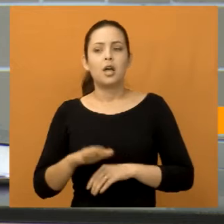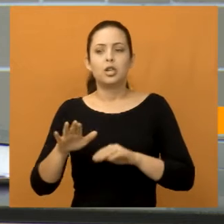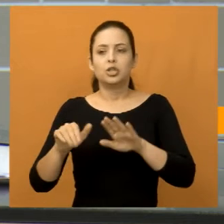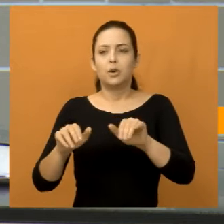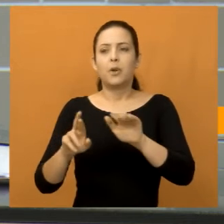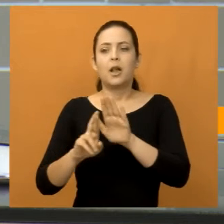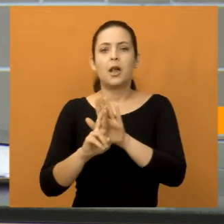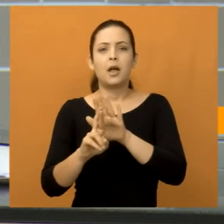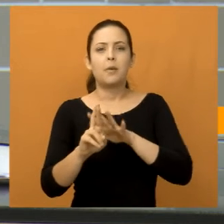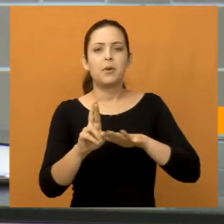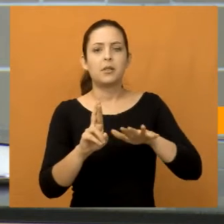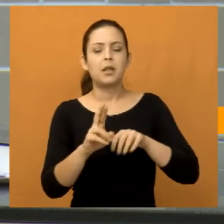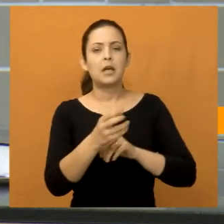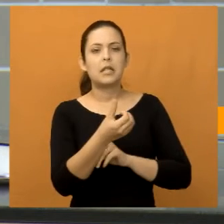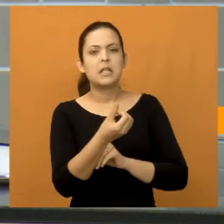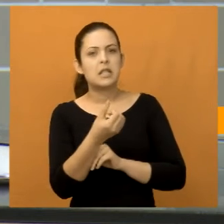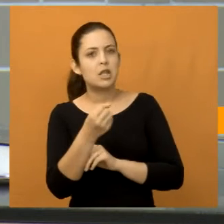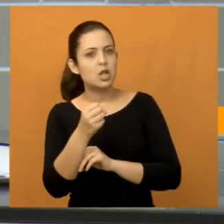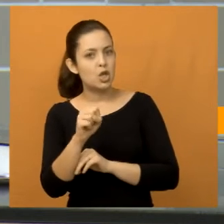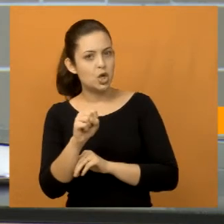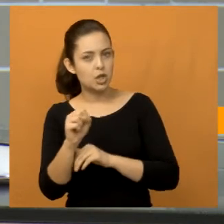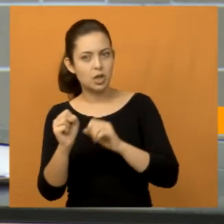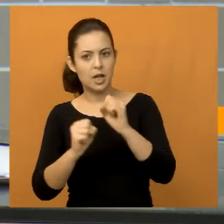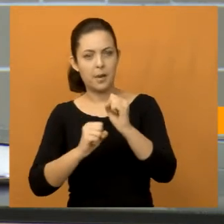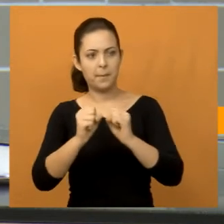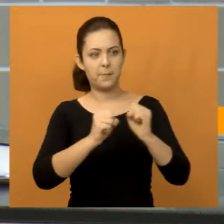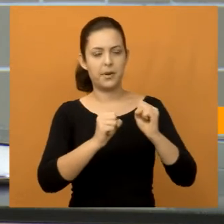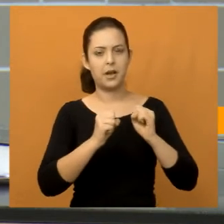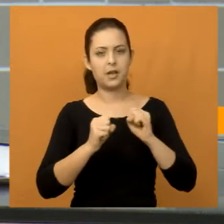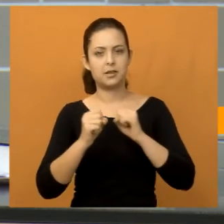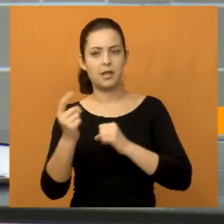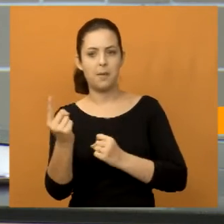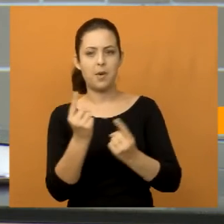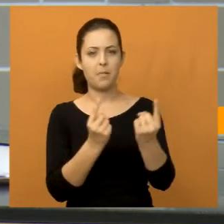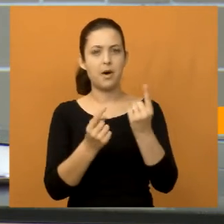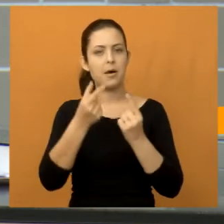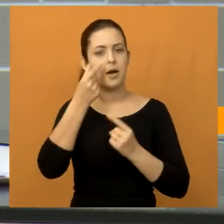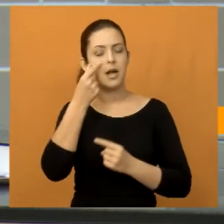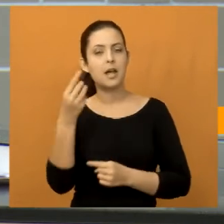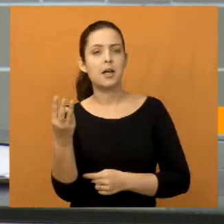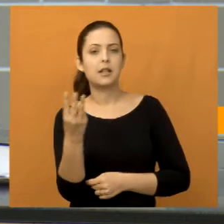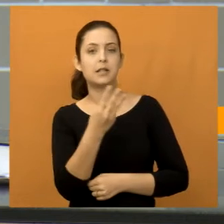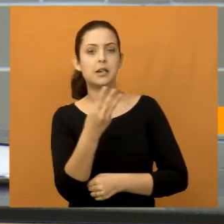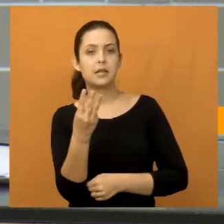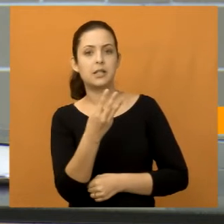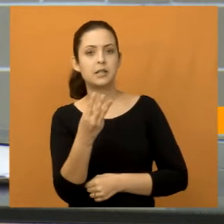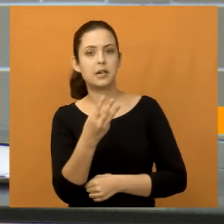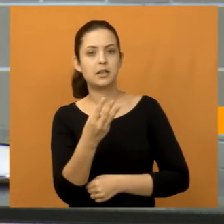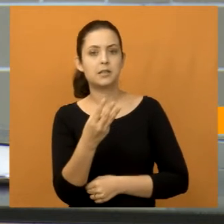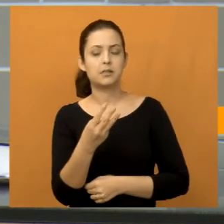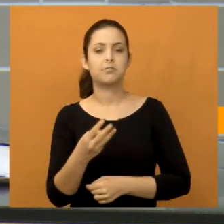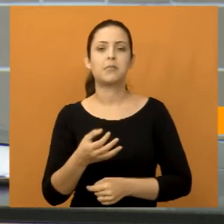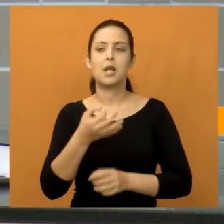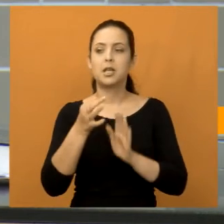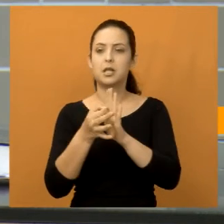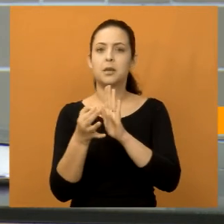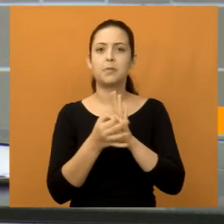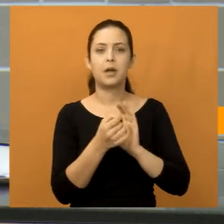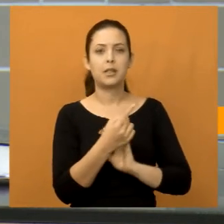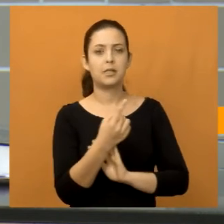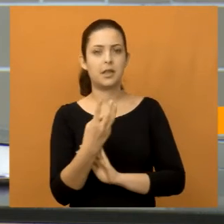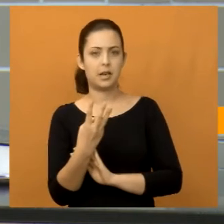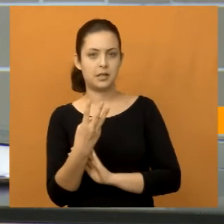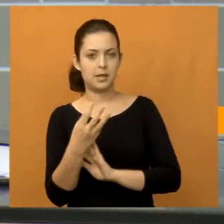representantes de 68 empresas, das quais compareceram 33 e tomado o depoimento de